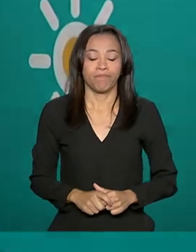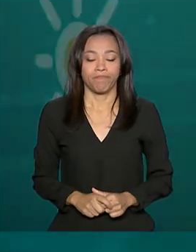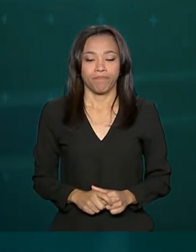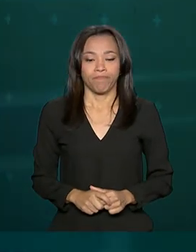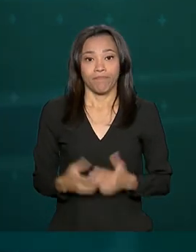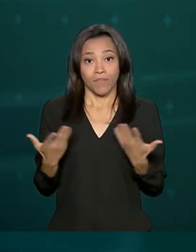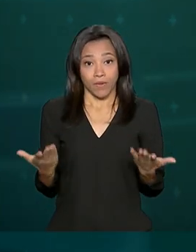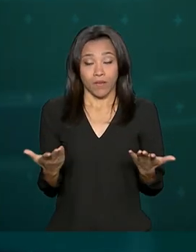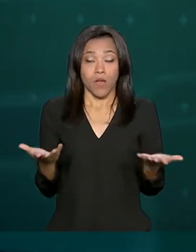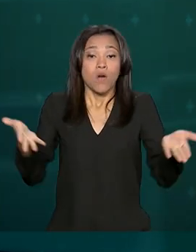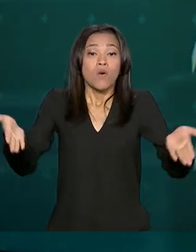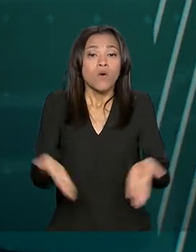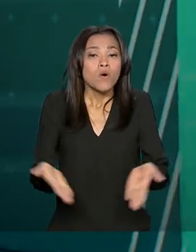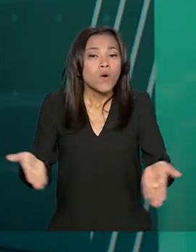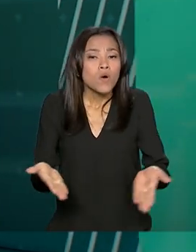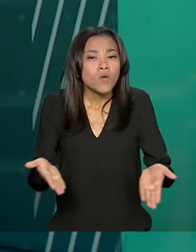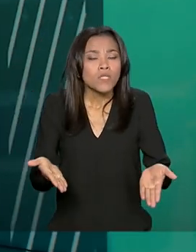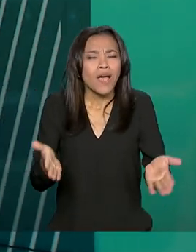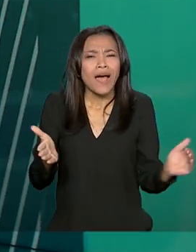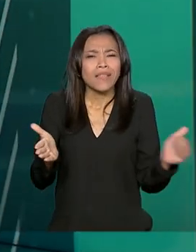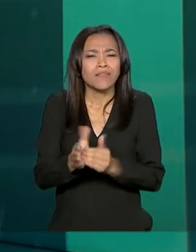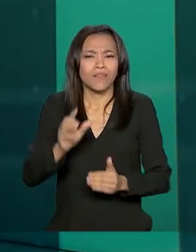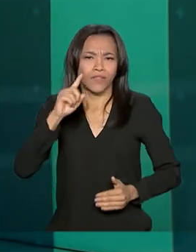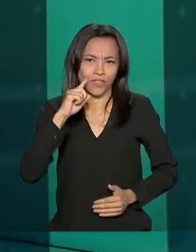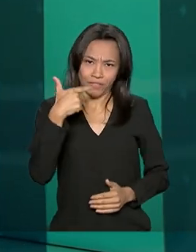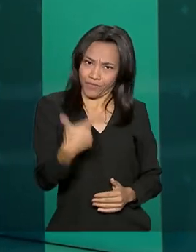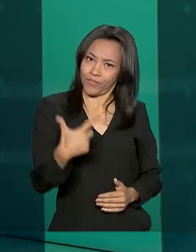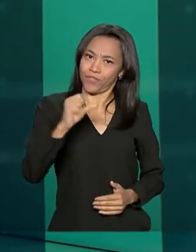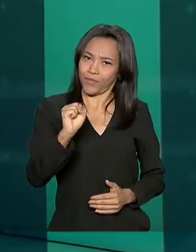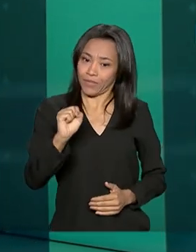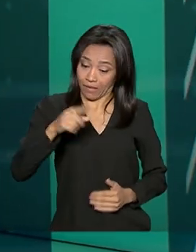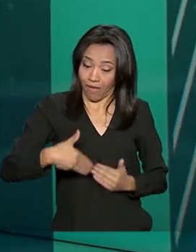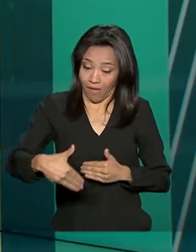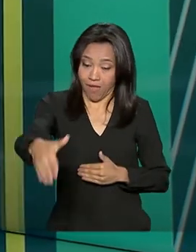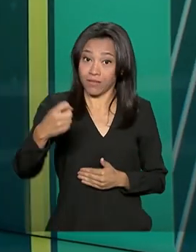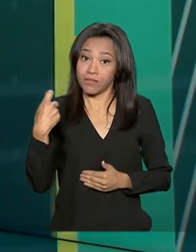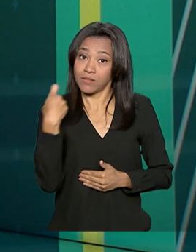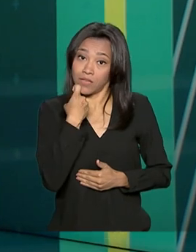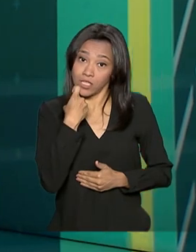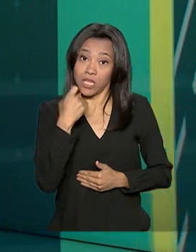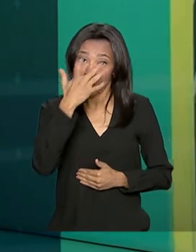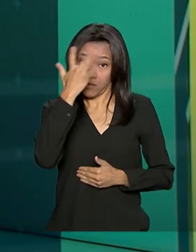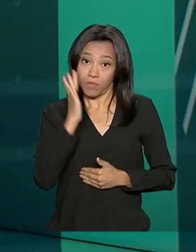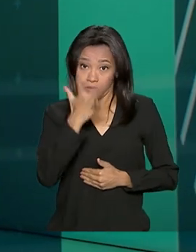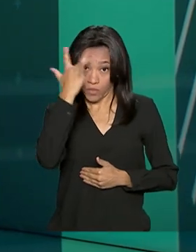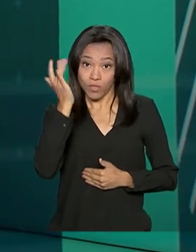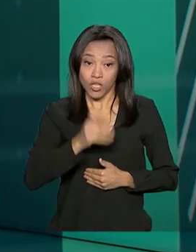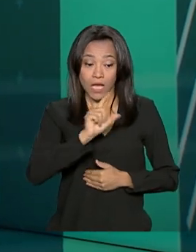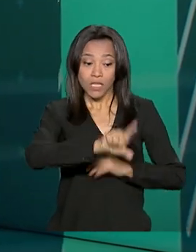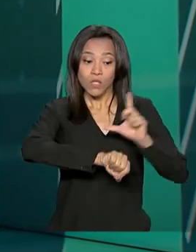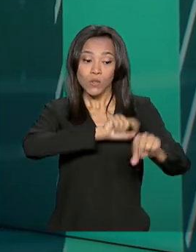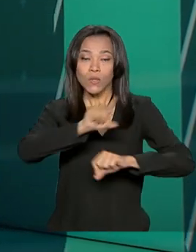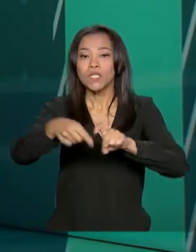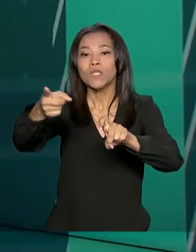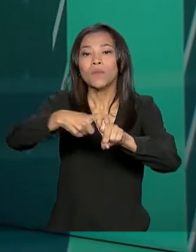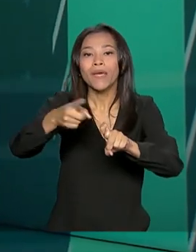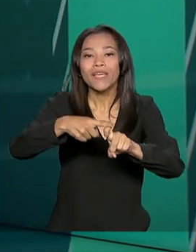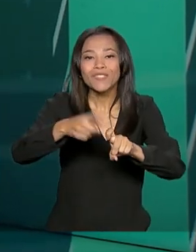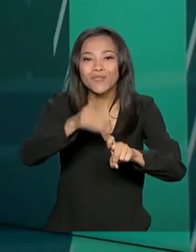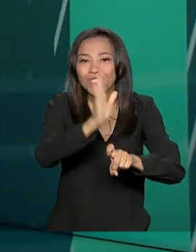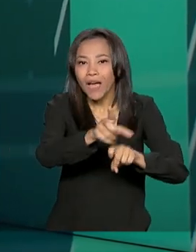Bom, a partir de hoje até o dia 28, sexta-feira, os selecionados no programa Mais Médicos devem